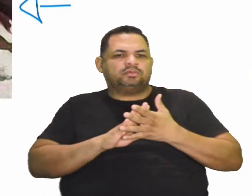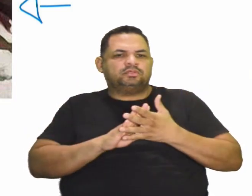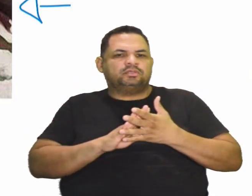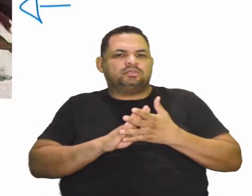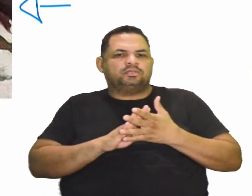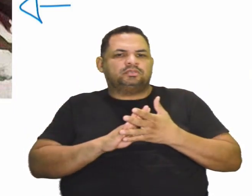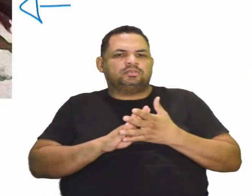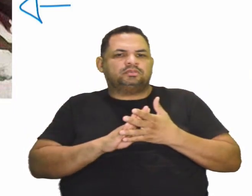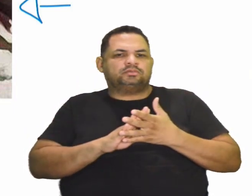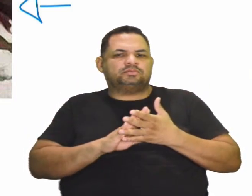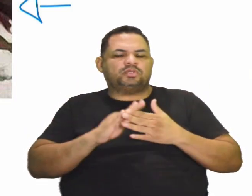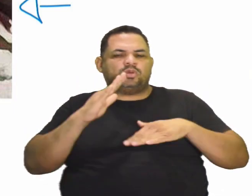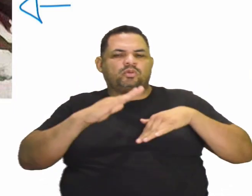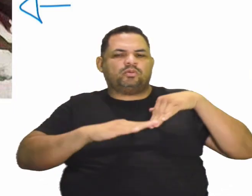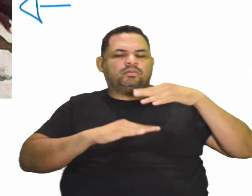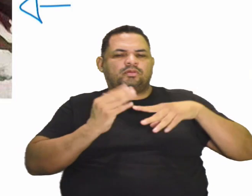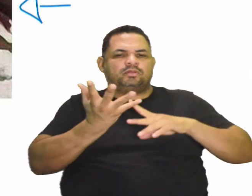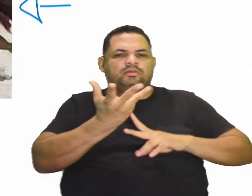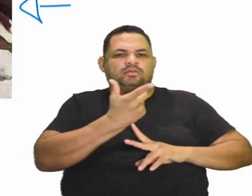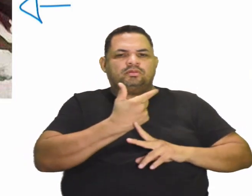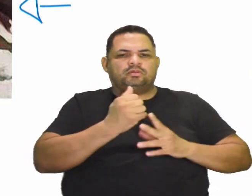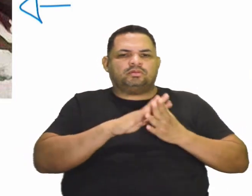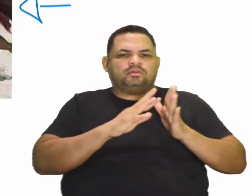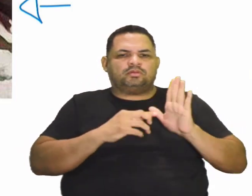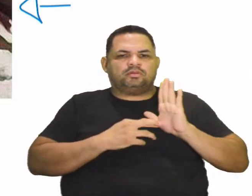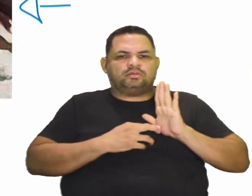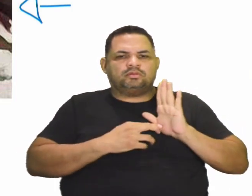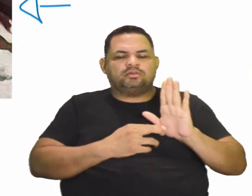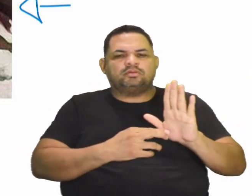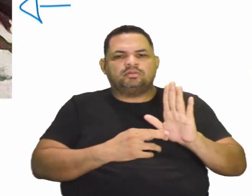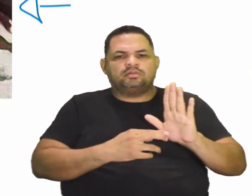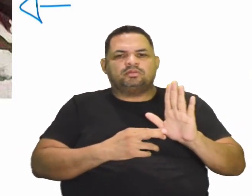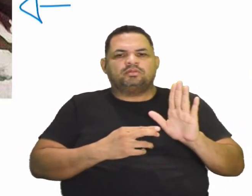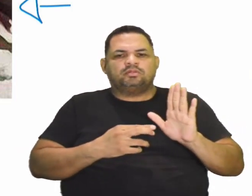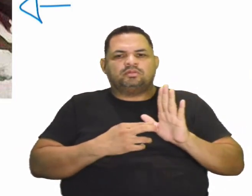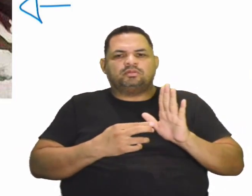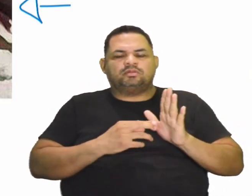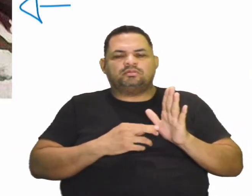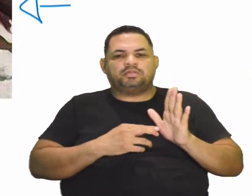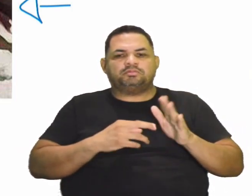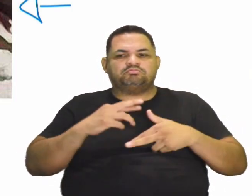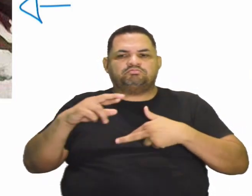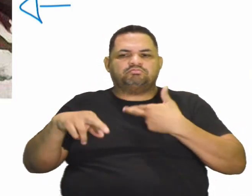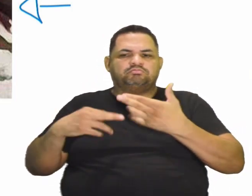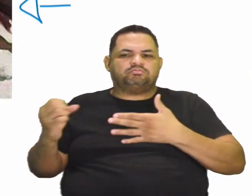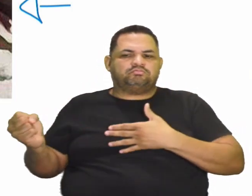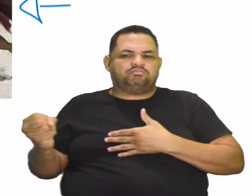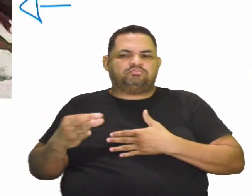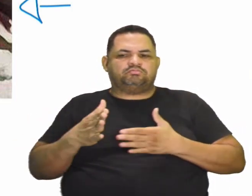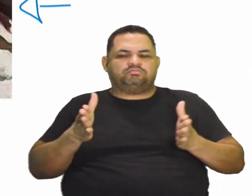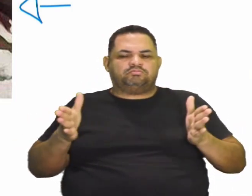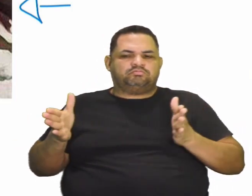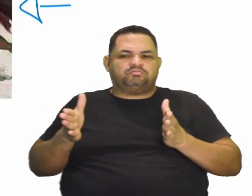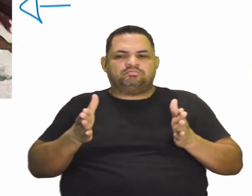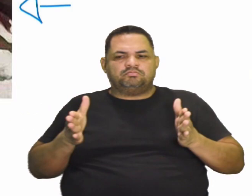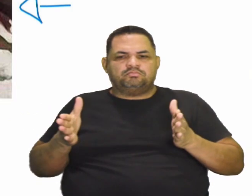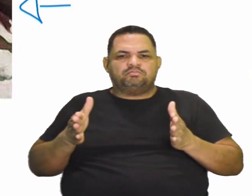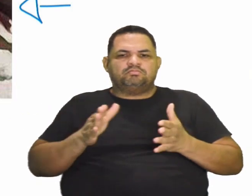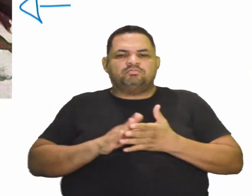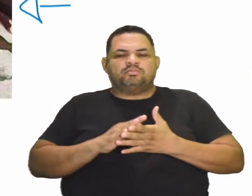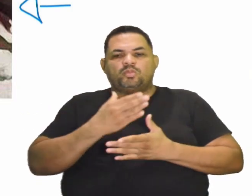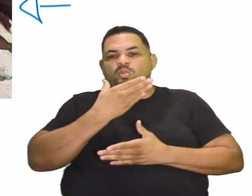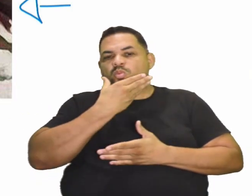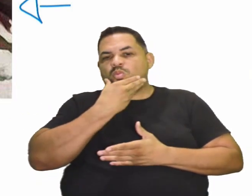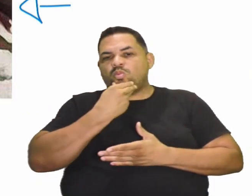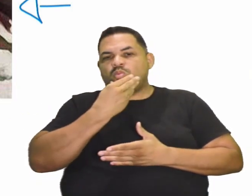o artista quis trazer que, já que nesse período, né, do Renascimento é um período em que o homem